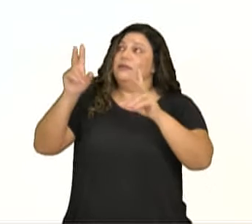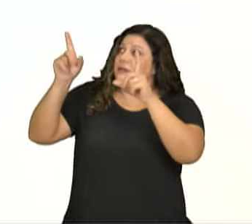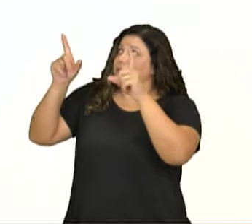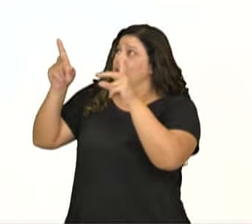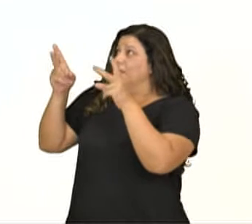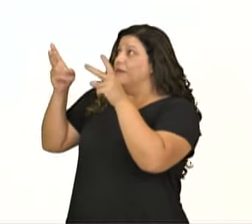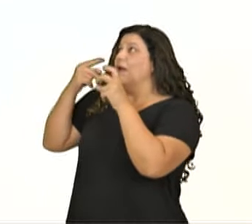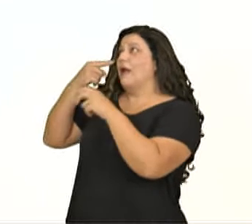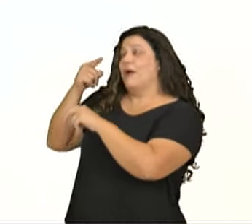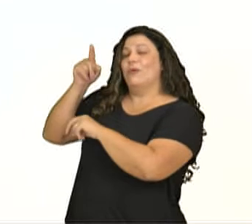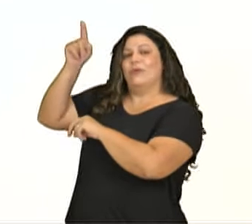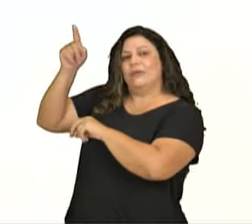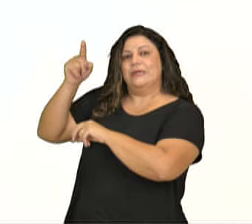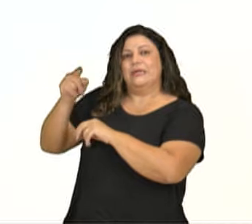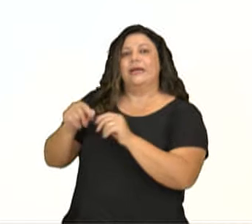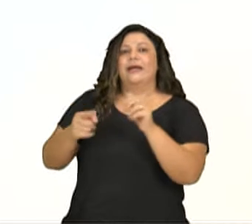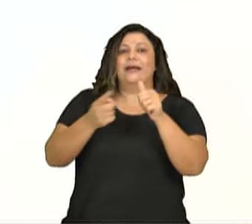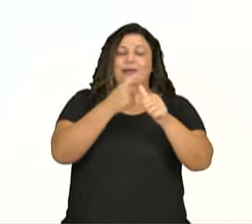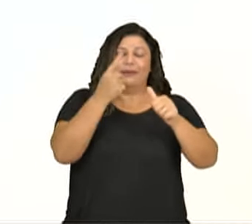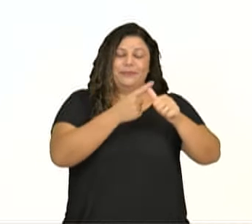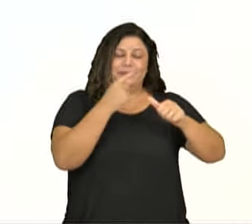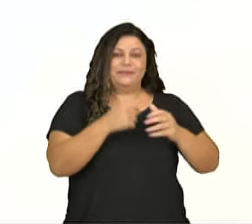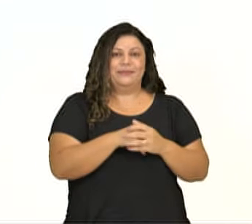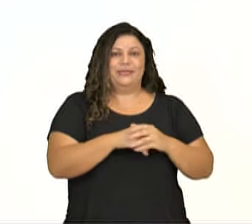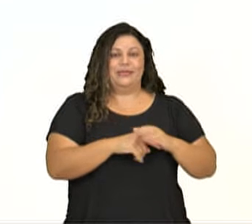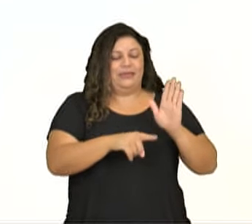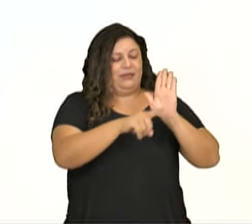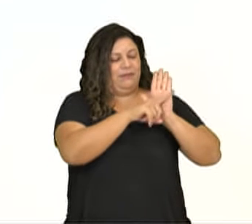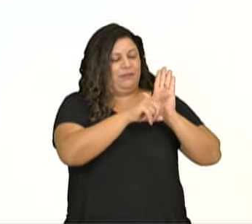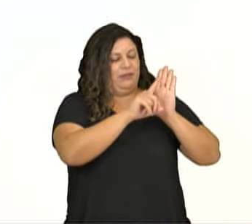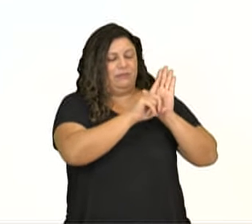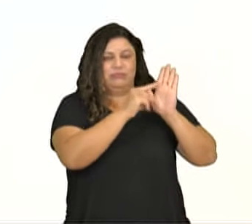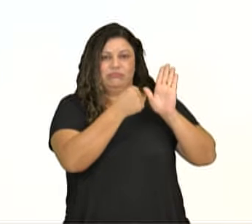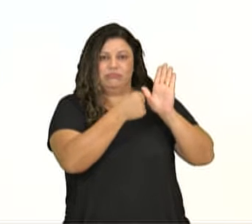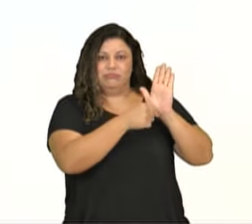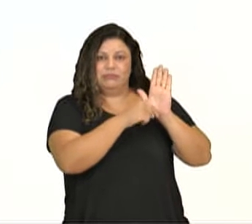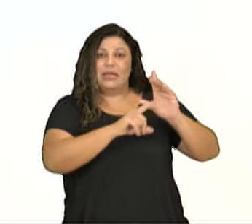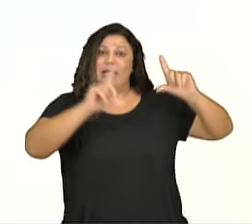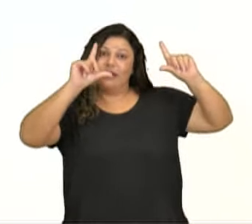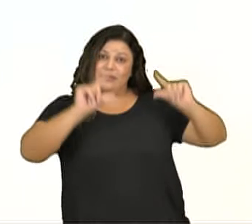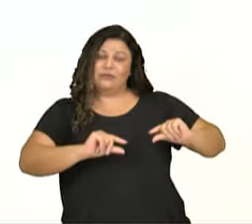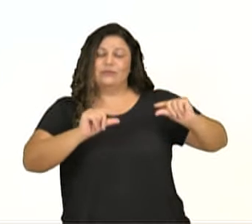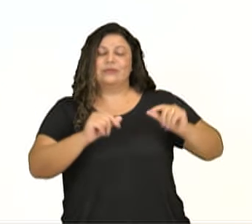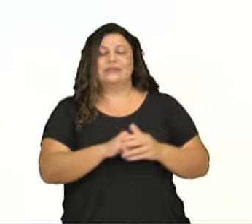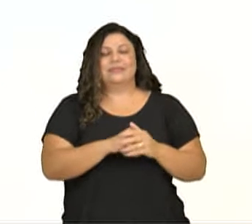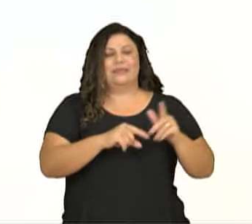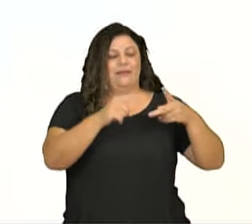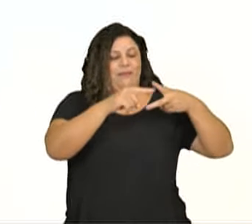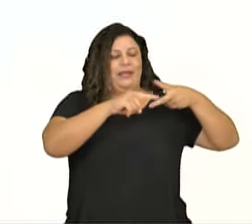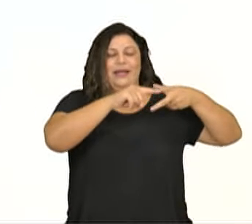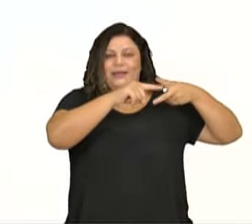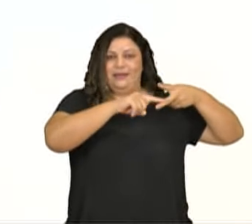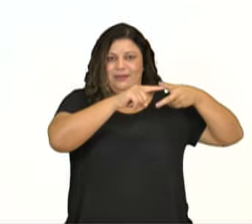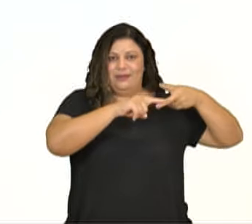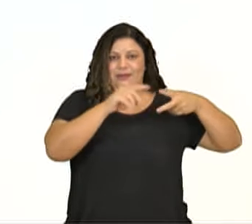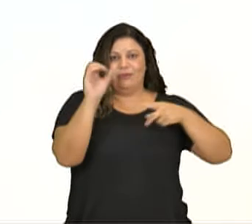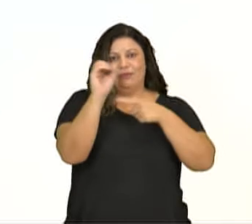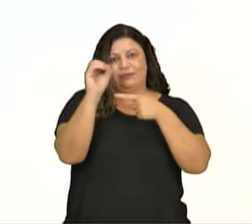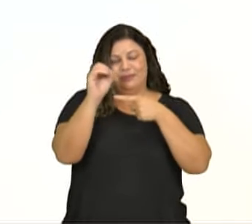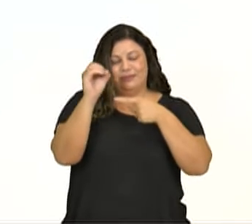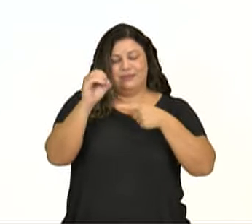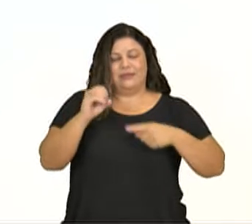forma de reduzir ângulos ao primeiro quadrante, que são para ângulos em graus. Então, trouxe para vocês aqui as fórmulas de redução de